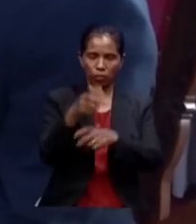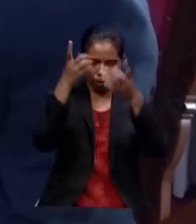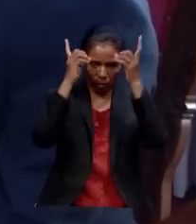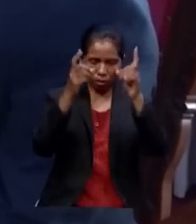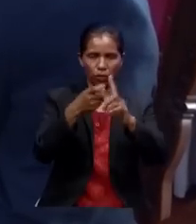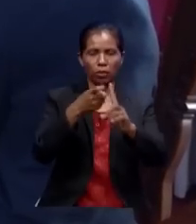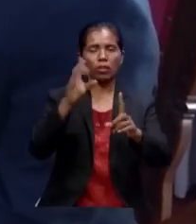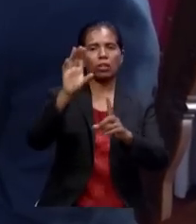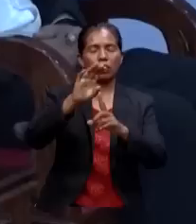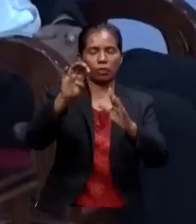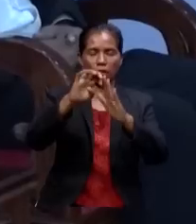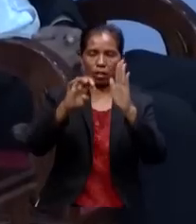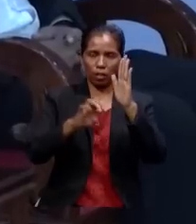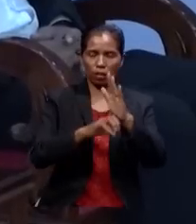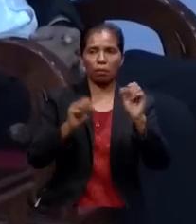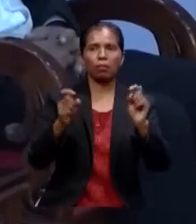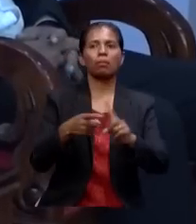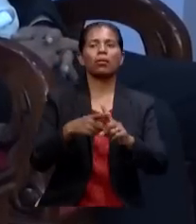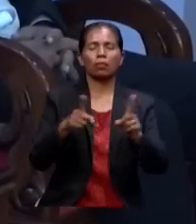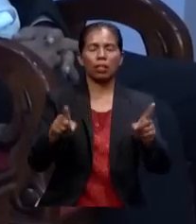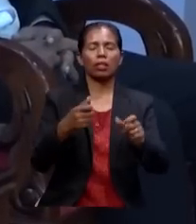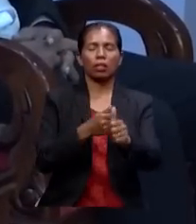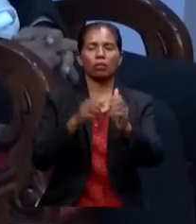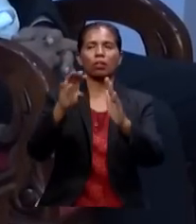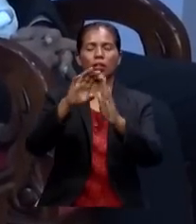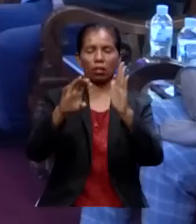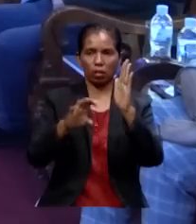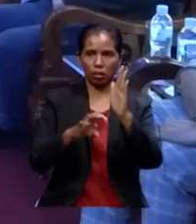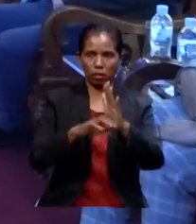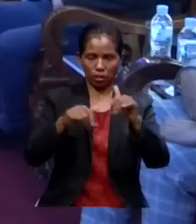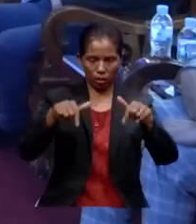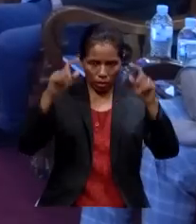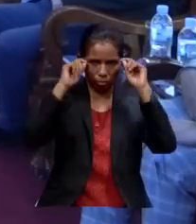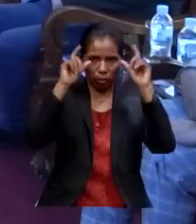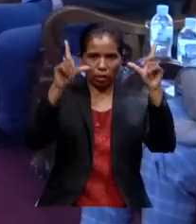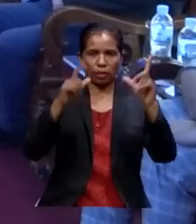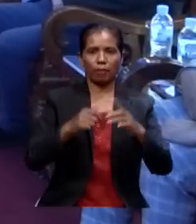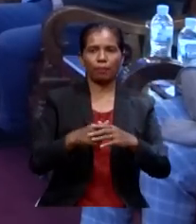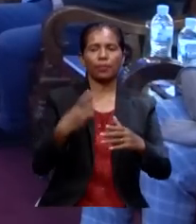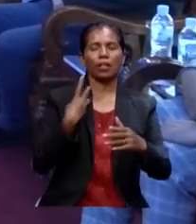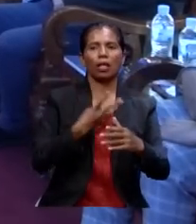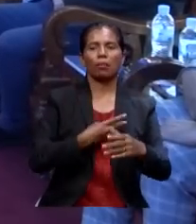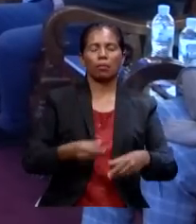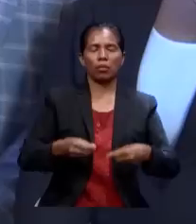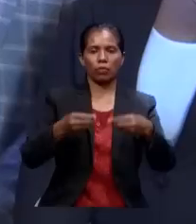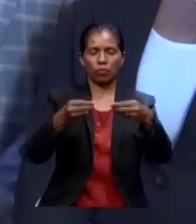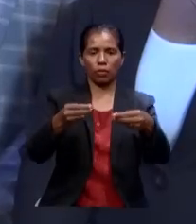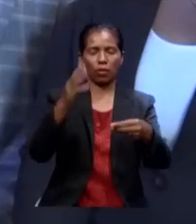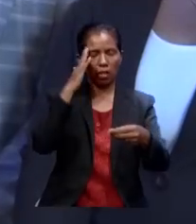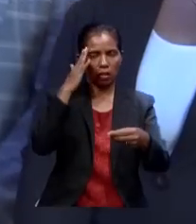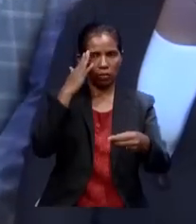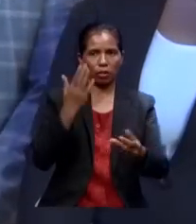chefe Estado, mai beten ki kermetim ba Constituição, na be vigor iha Timor-Leste. Ami mai fo hanu indet, te tu